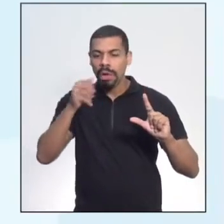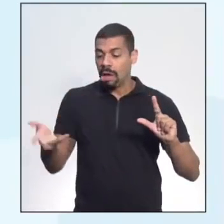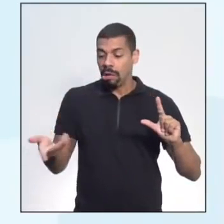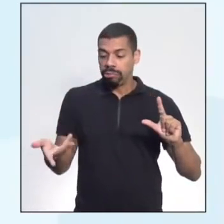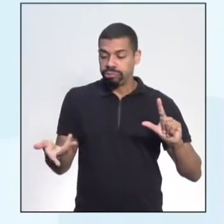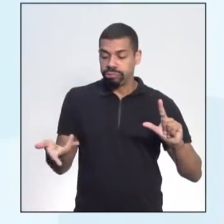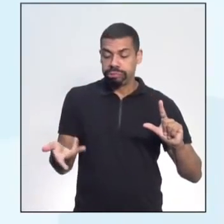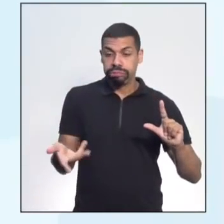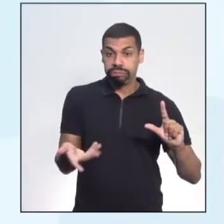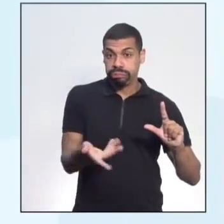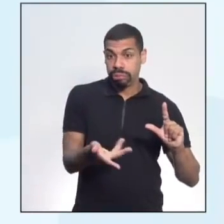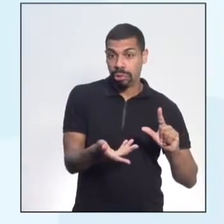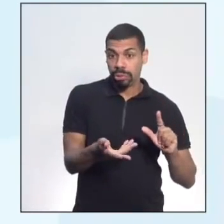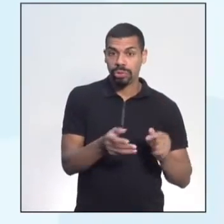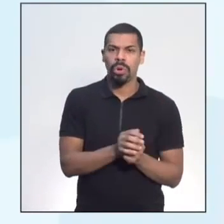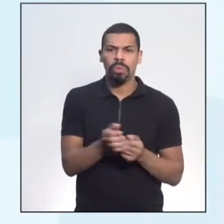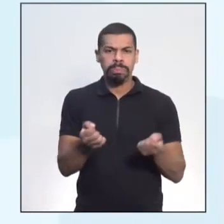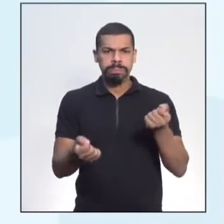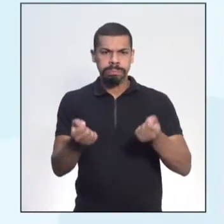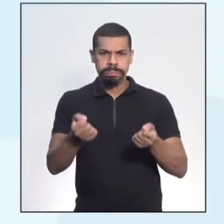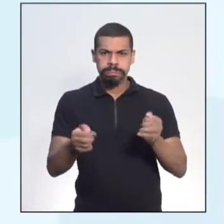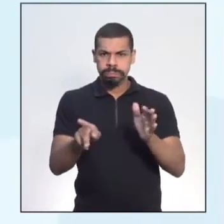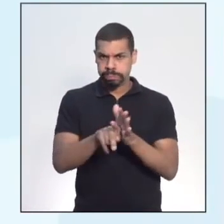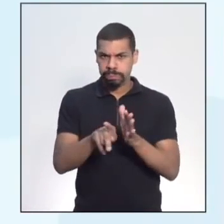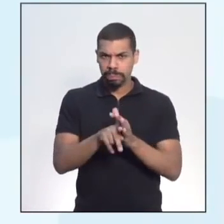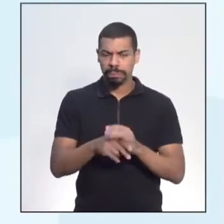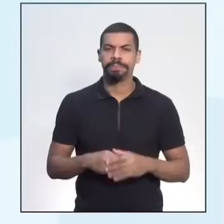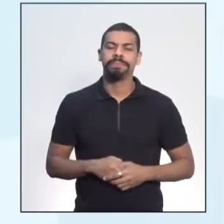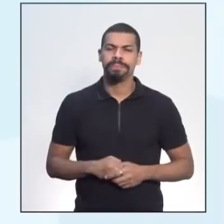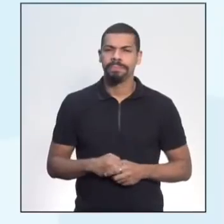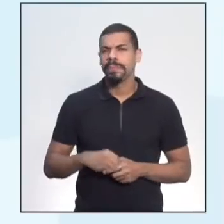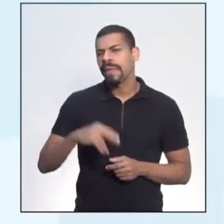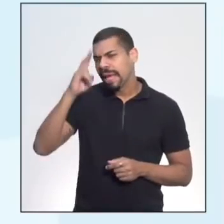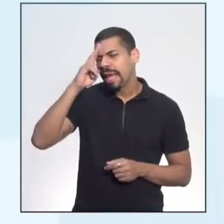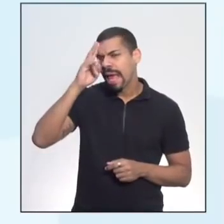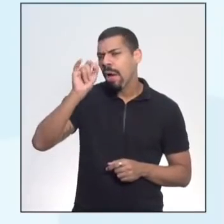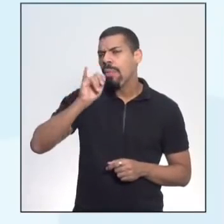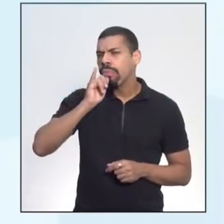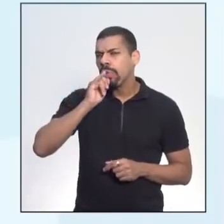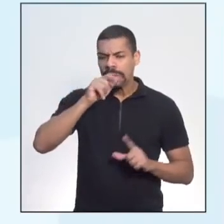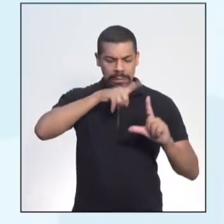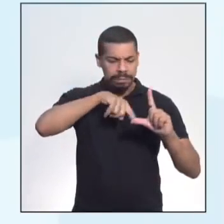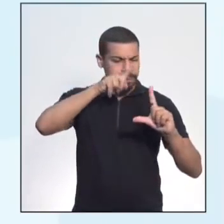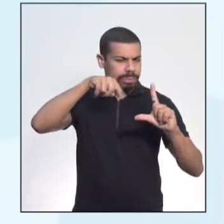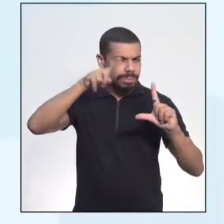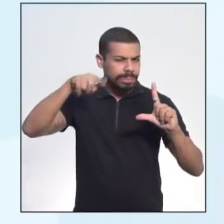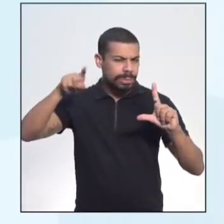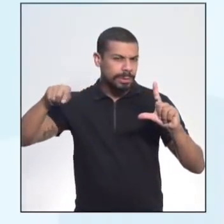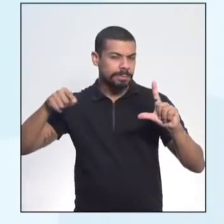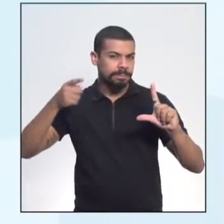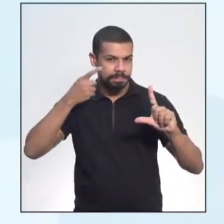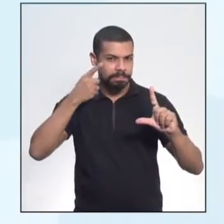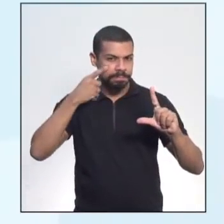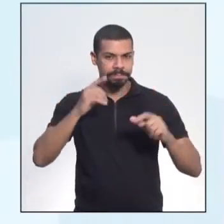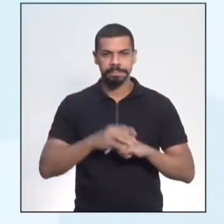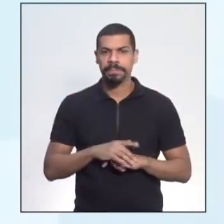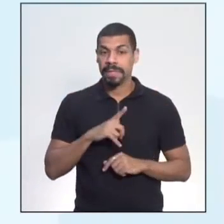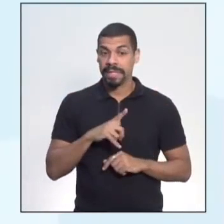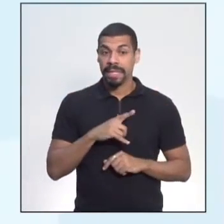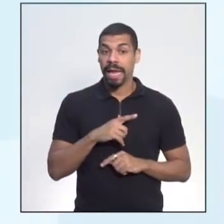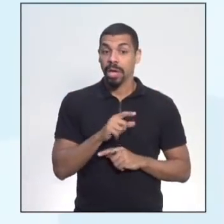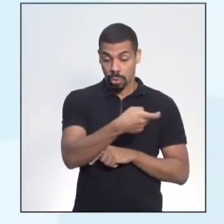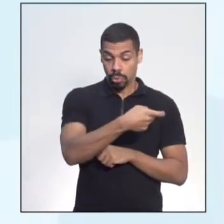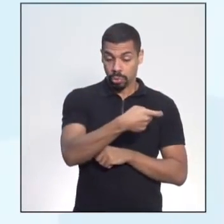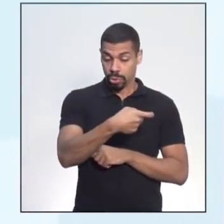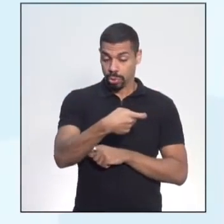de um veículo numa trajetória retilínea. Bom, vamos entender esse gráfico. Você está vendo que você tem o eixo